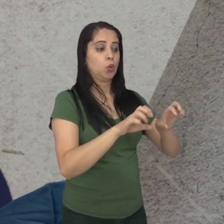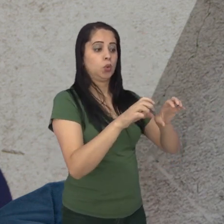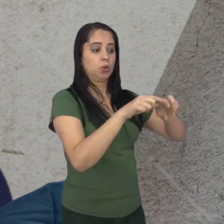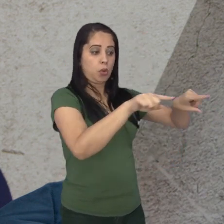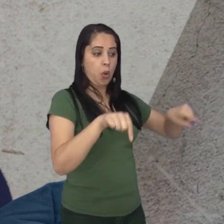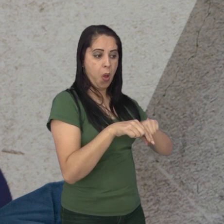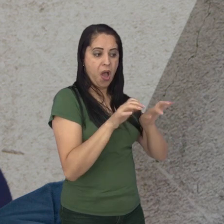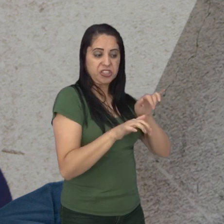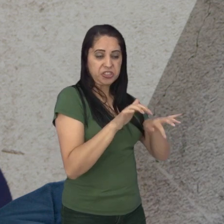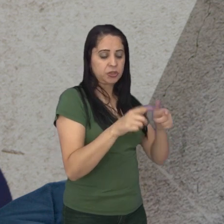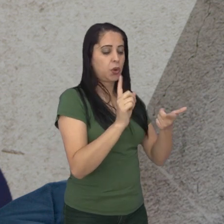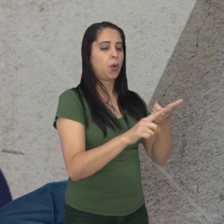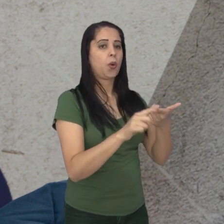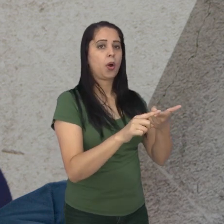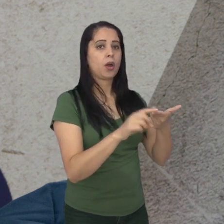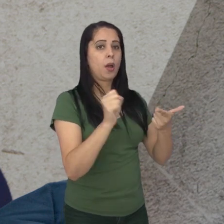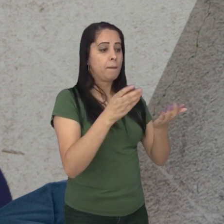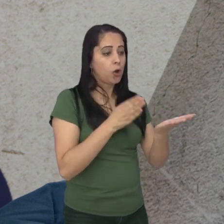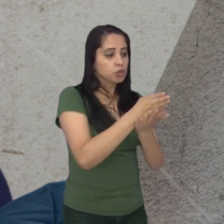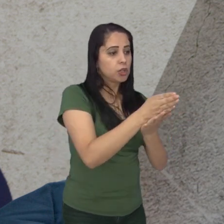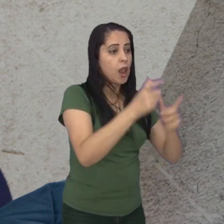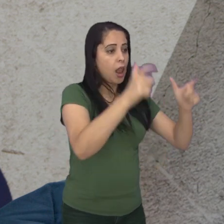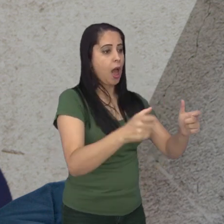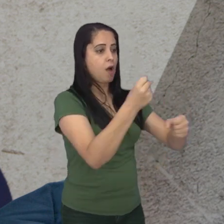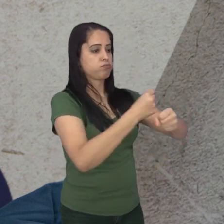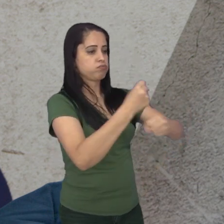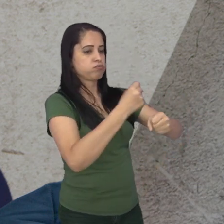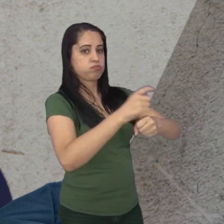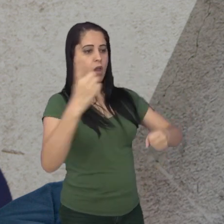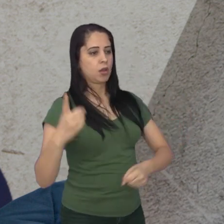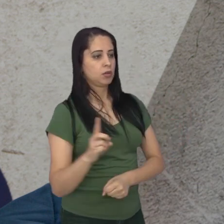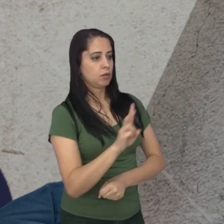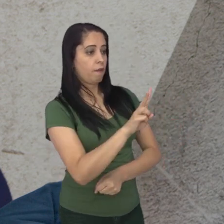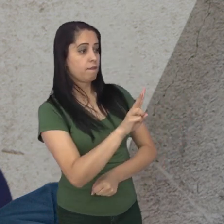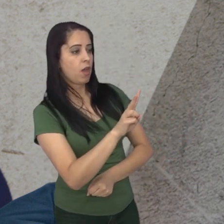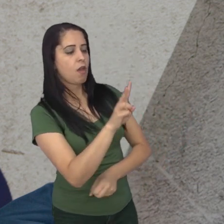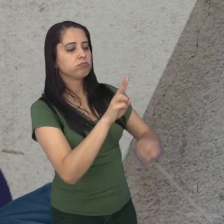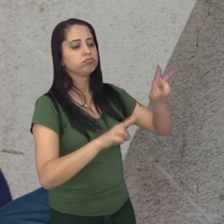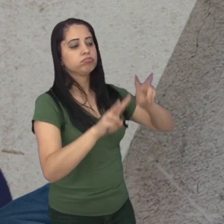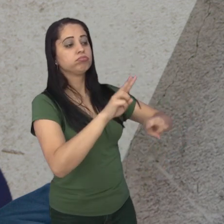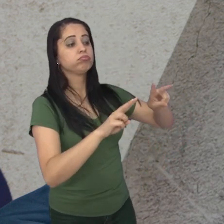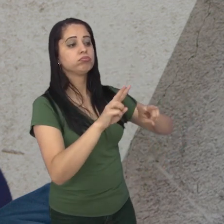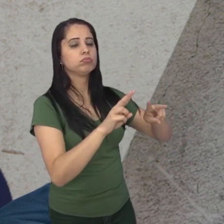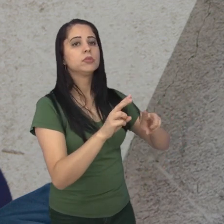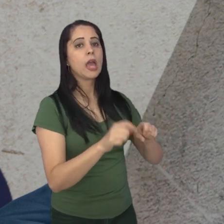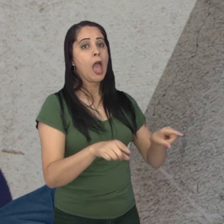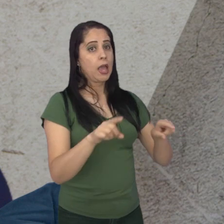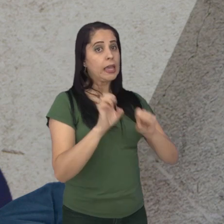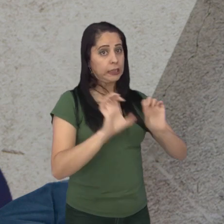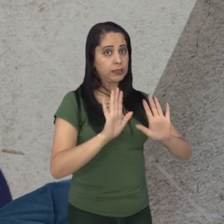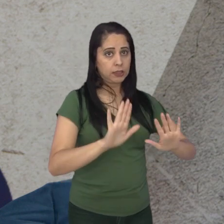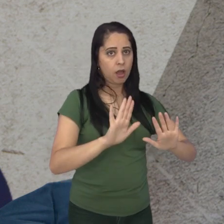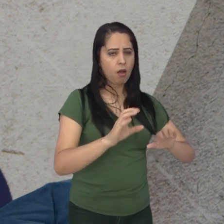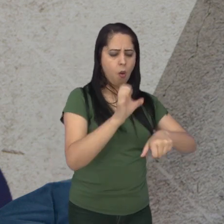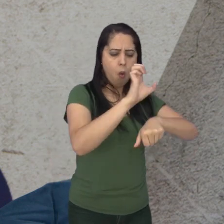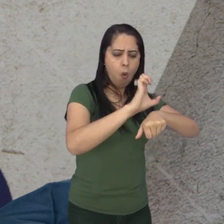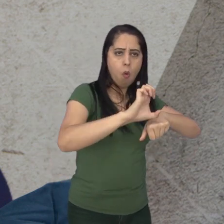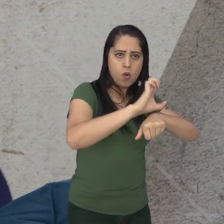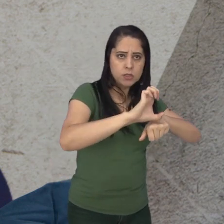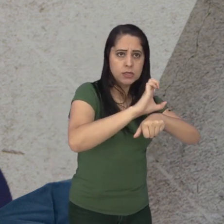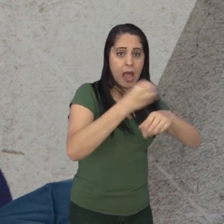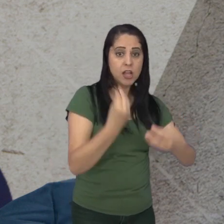de um escritório, ele pode atuar na área de obras, fazendo acompanhamento de uma obra civil. Então, o estágio ele traz